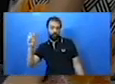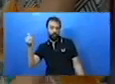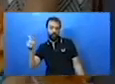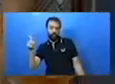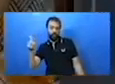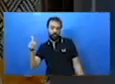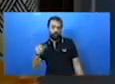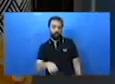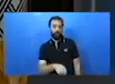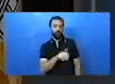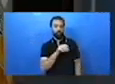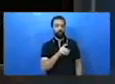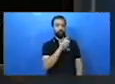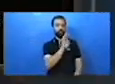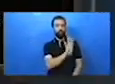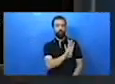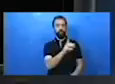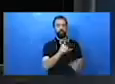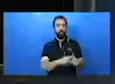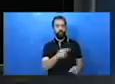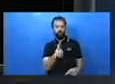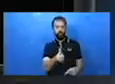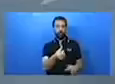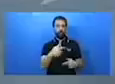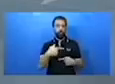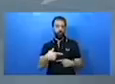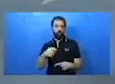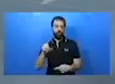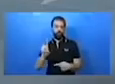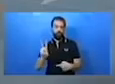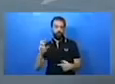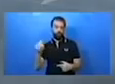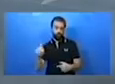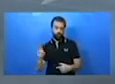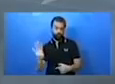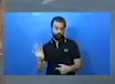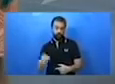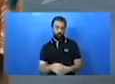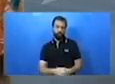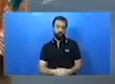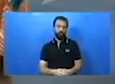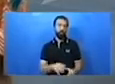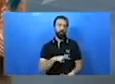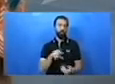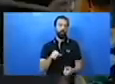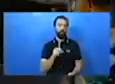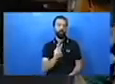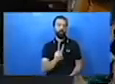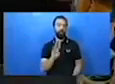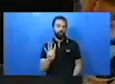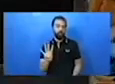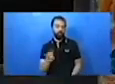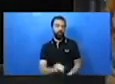6. 4 vezes 6, quarto ano, 24. Então, quantos quadradinhos eu tenho?